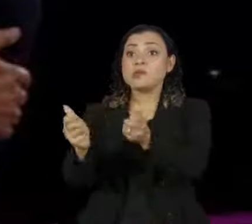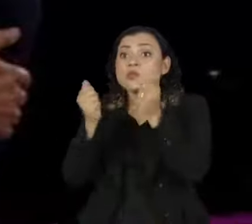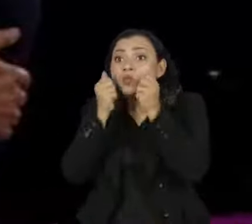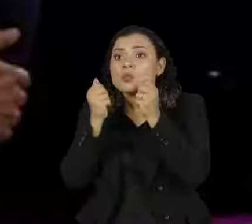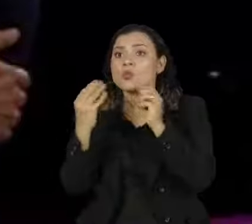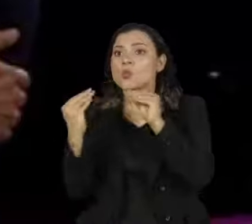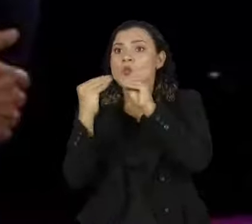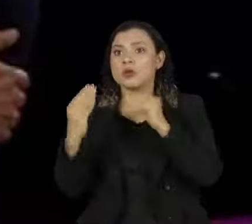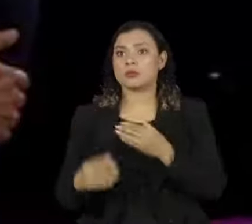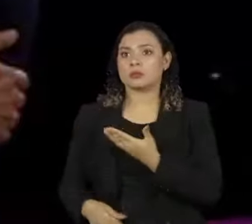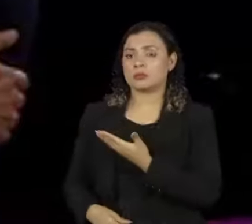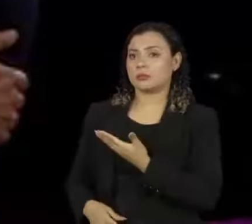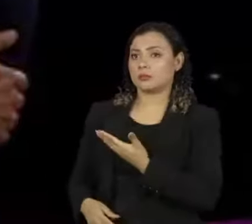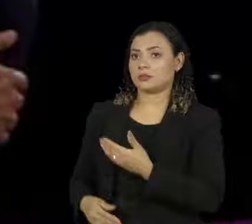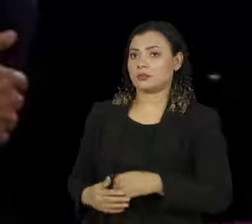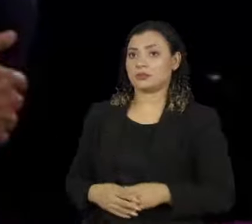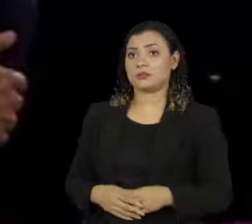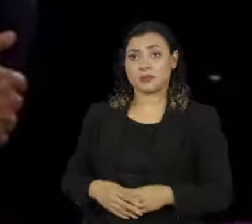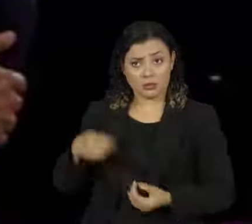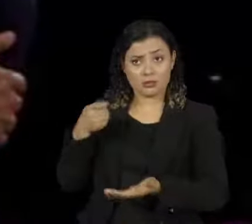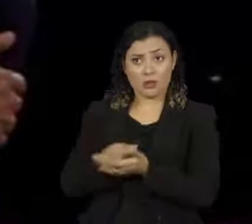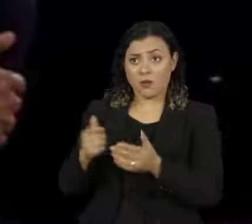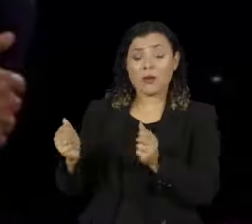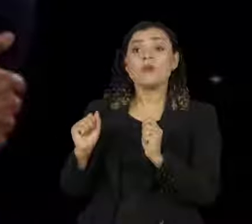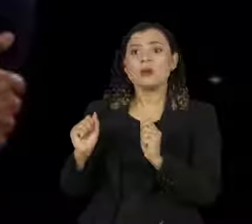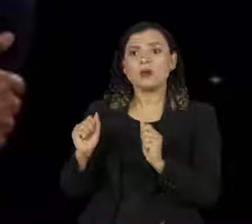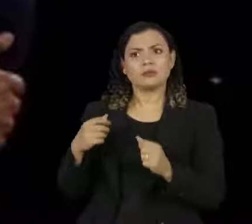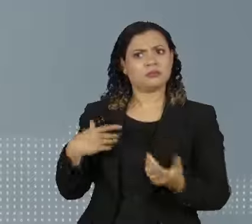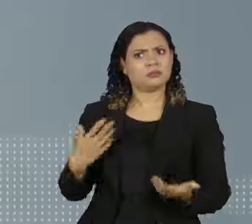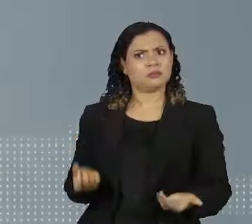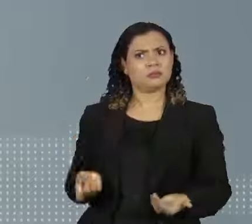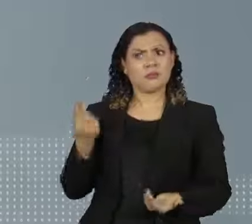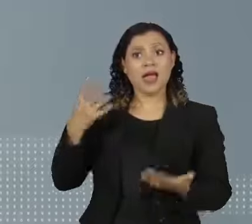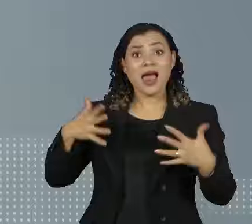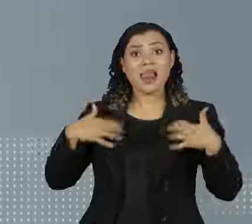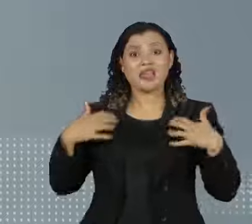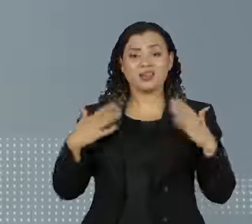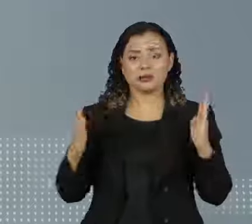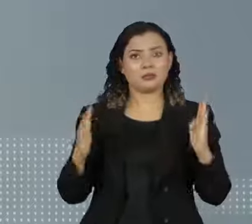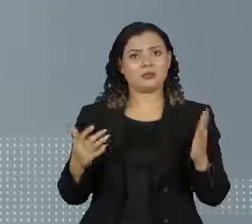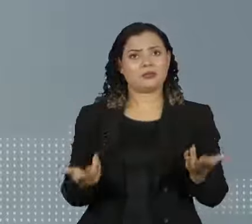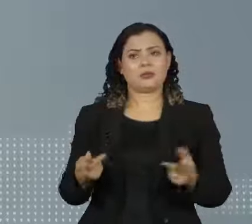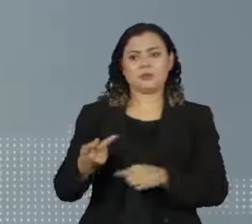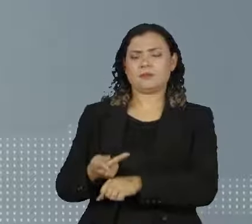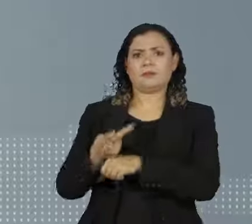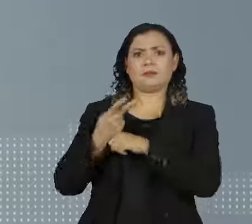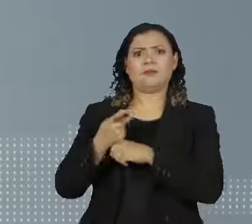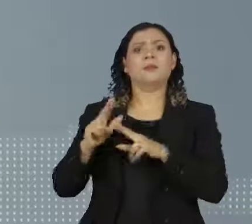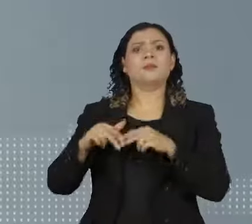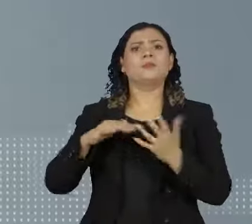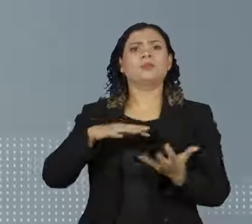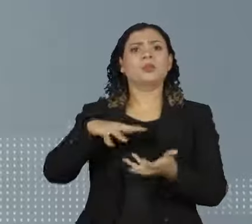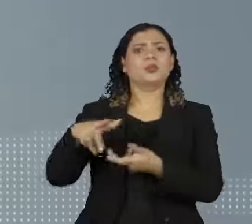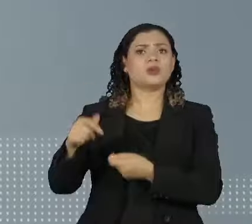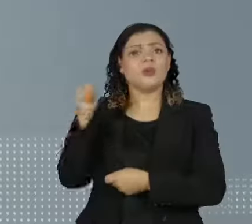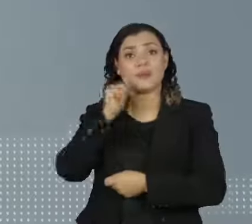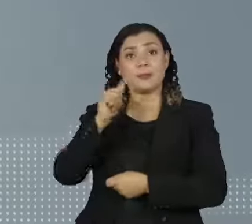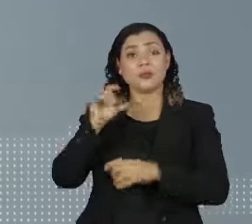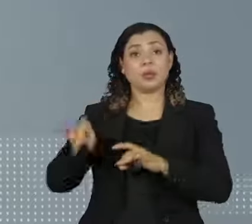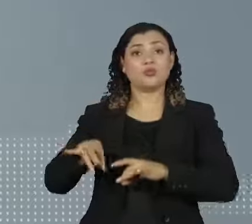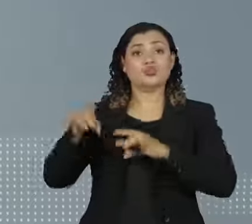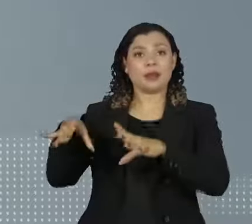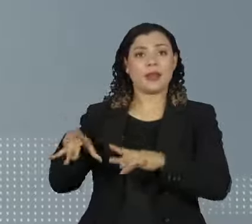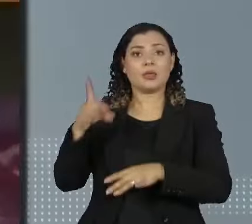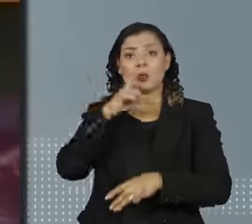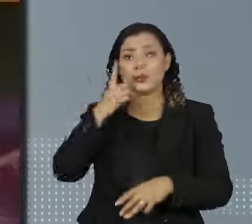um momento de alegria se tornou uma violação na cerimônia de premiação pelo mundial feminino na Austrália